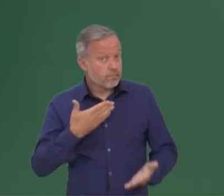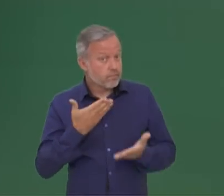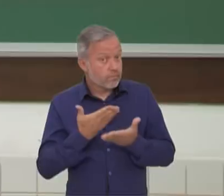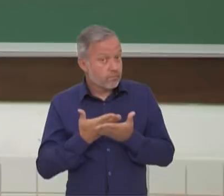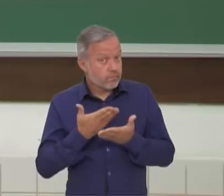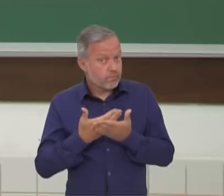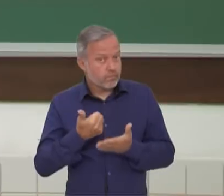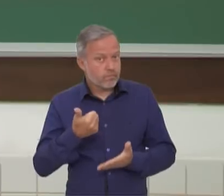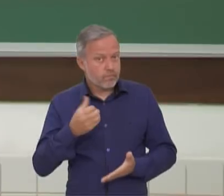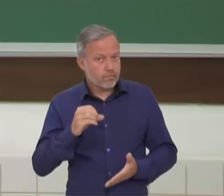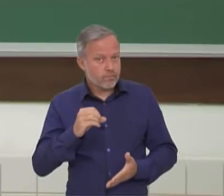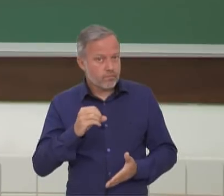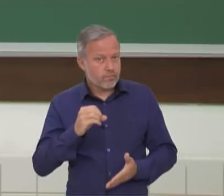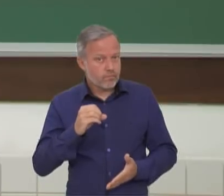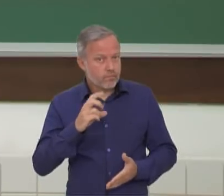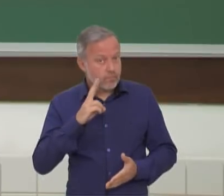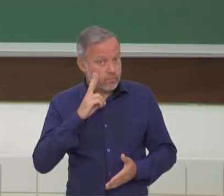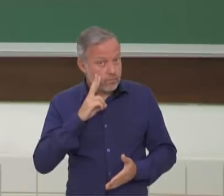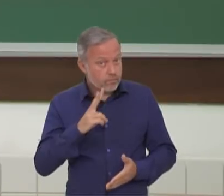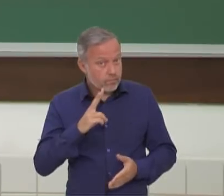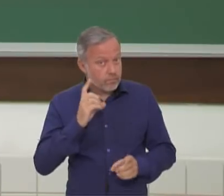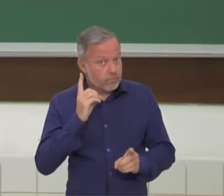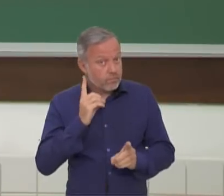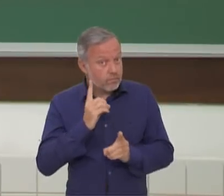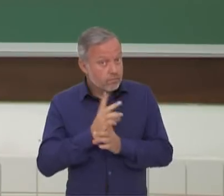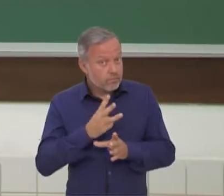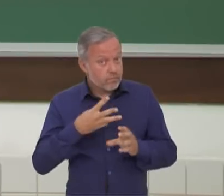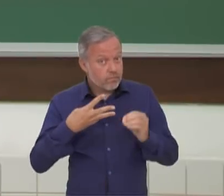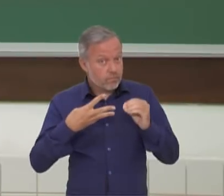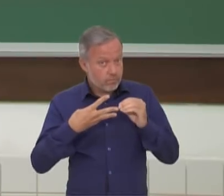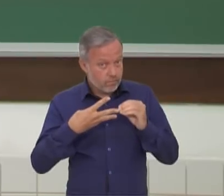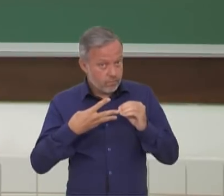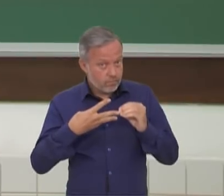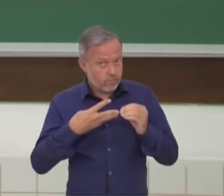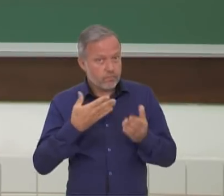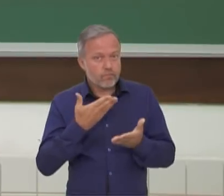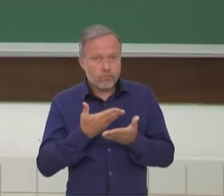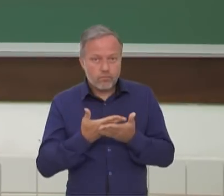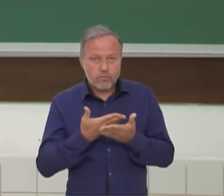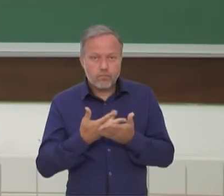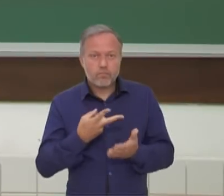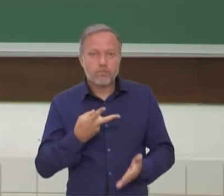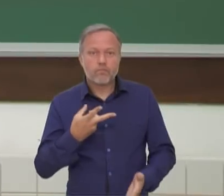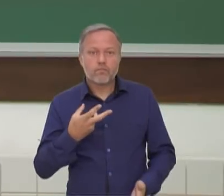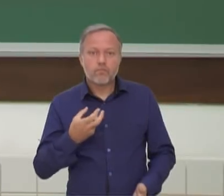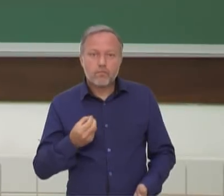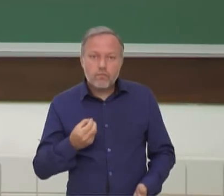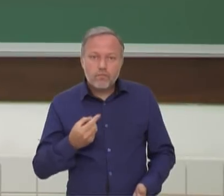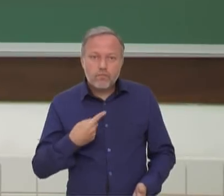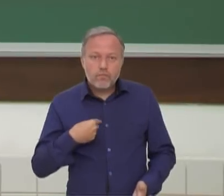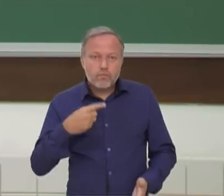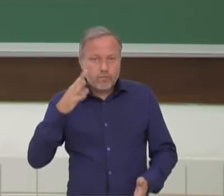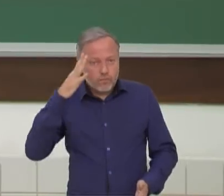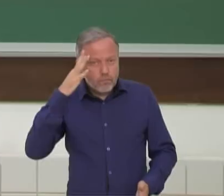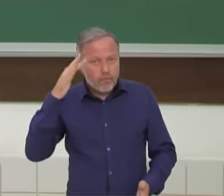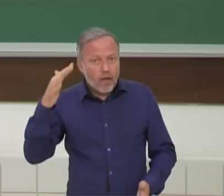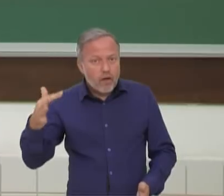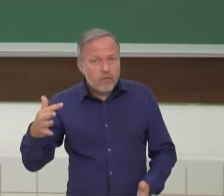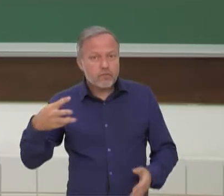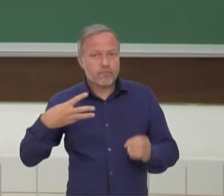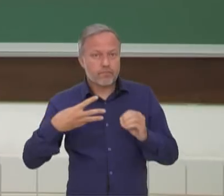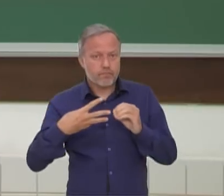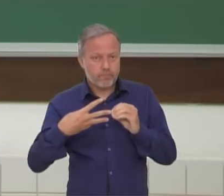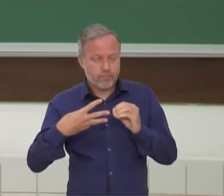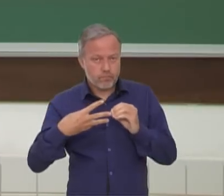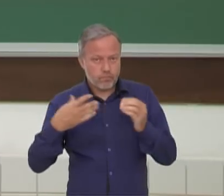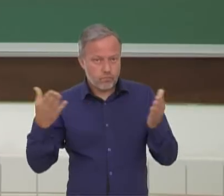célula. Na aula 20, nós falamos sobre a teoria celular. E hoje, nessa aula, nós vamos aprofundar mais os